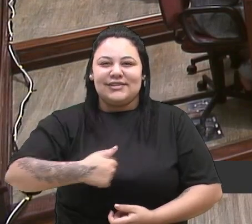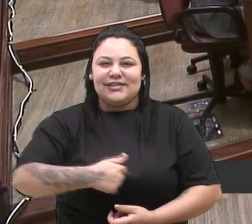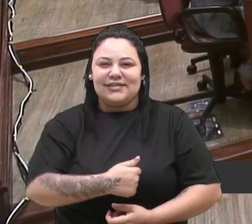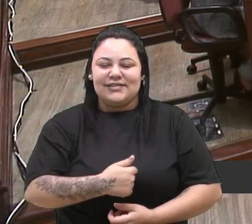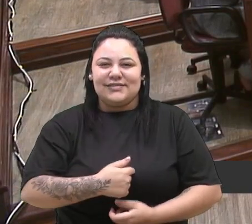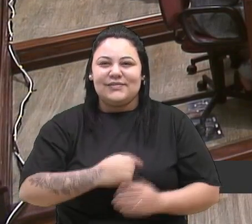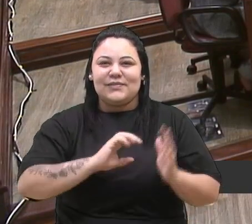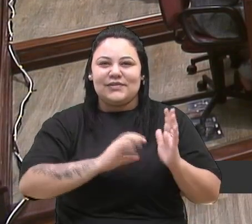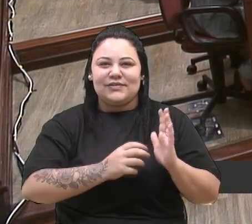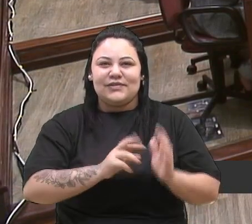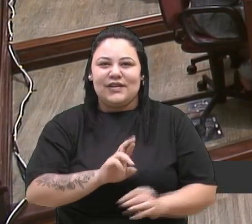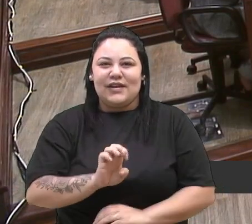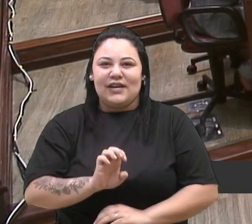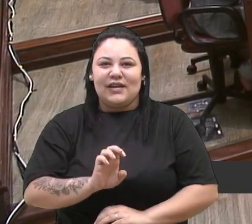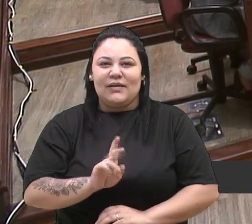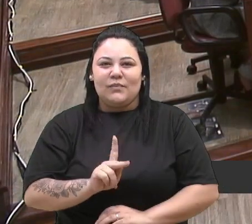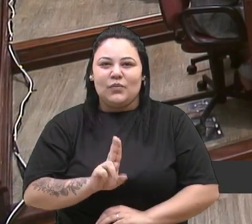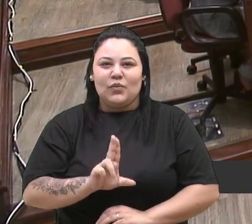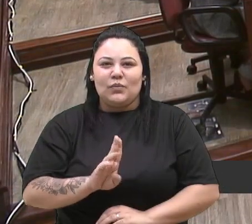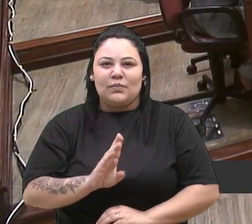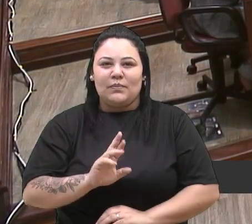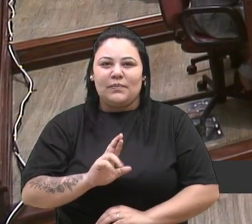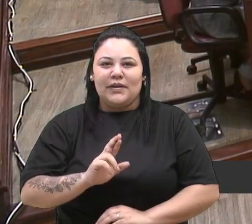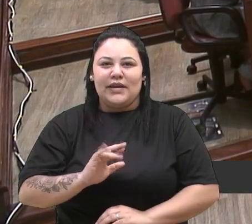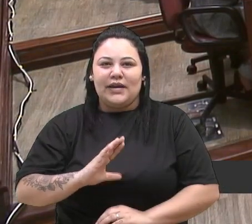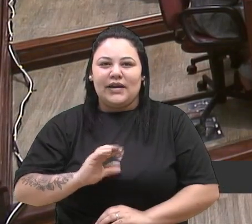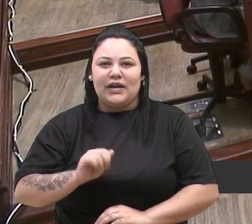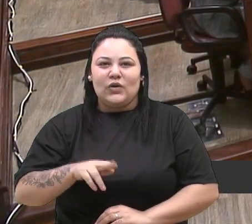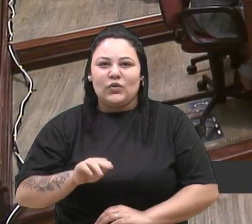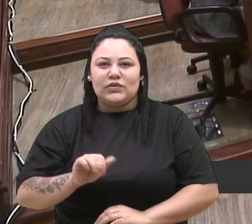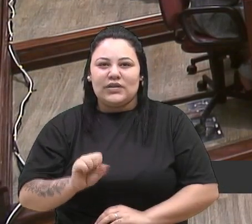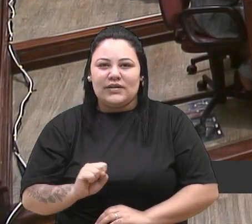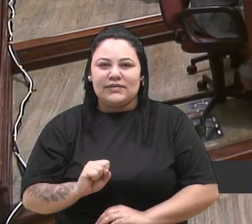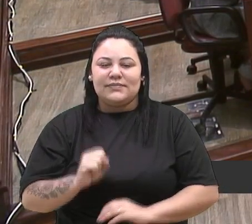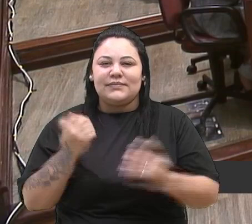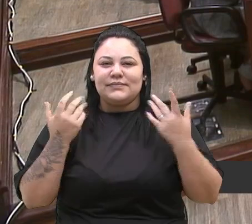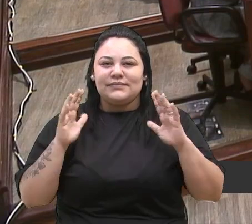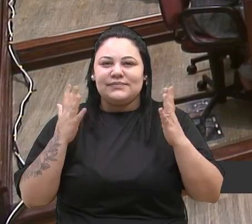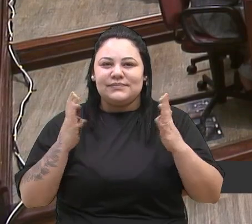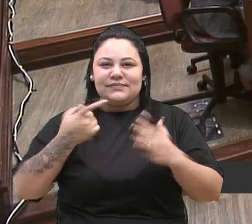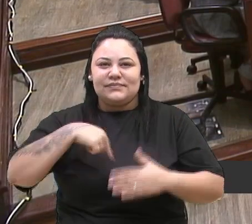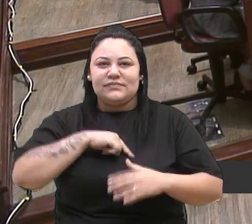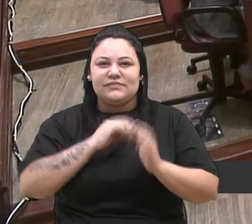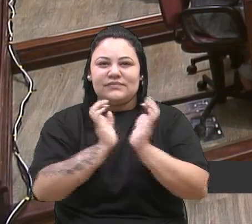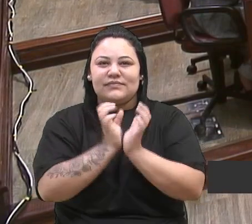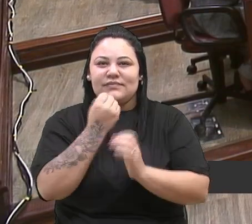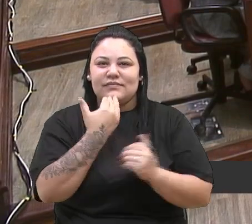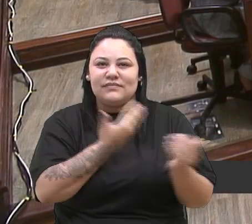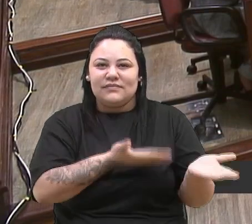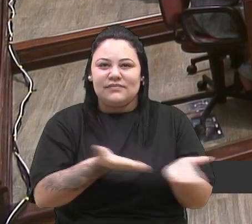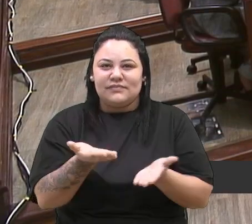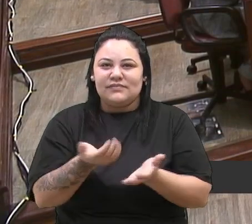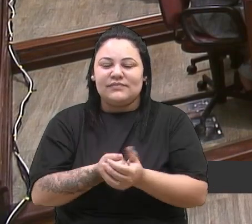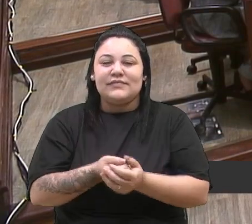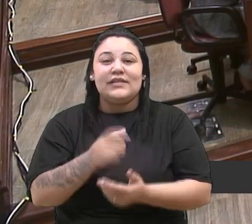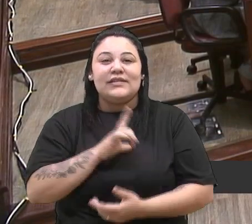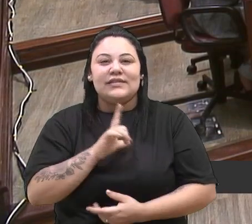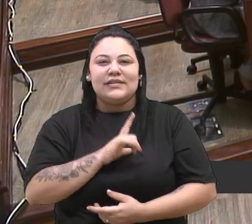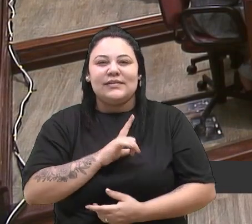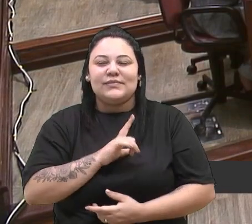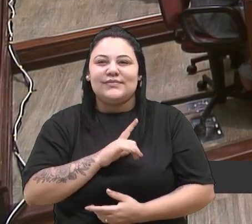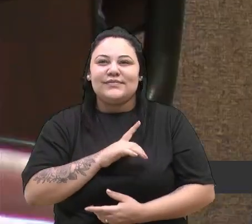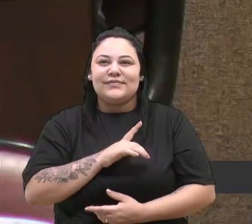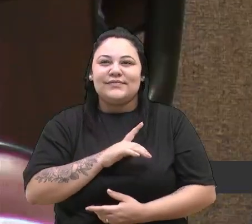Republicanos, parabenizar a nossa colega Isabela Schumacher. Seja bem-vinda. E temos aí a alegria e